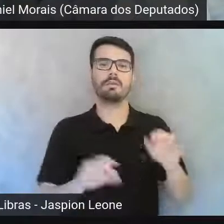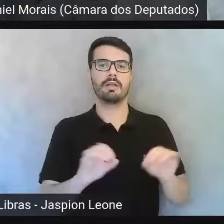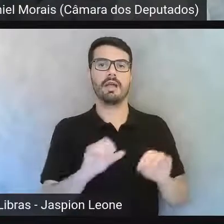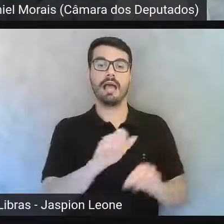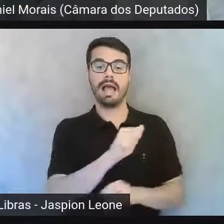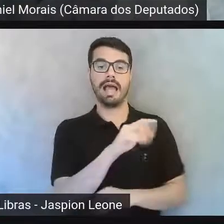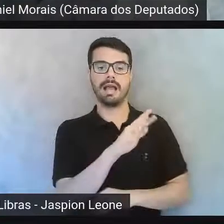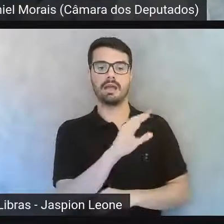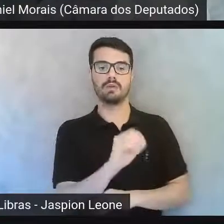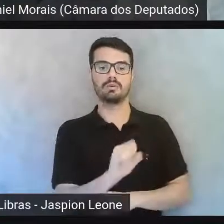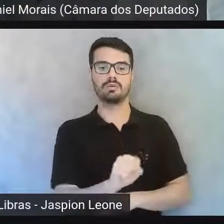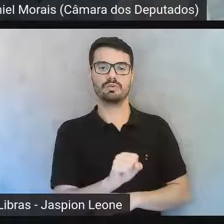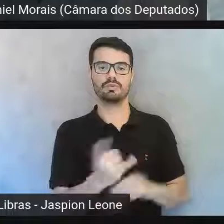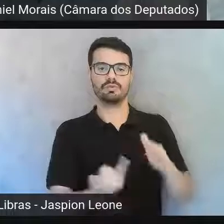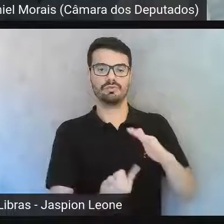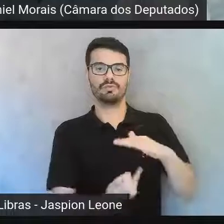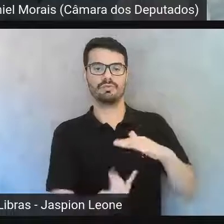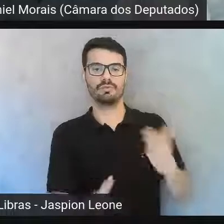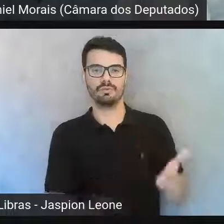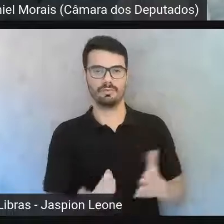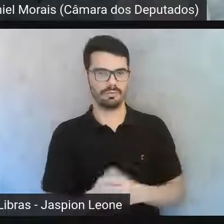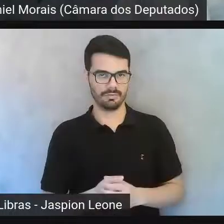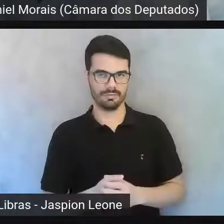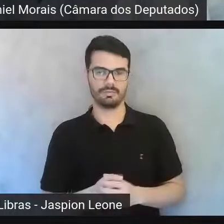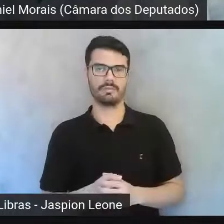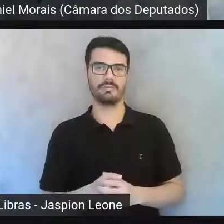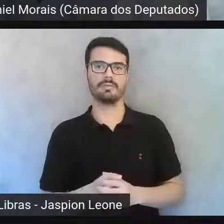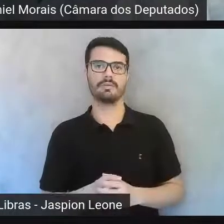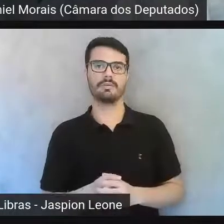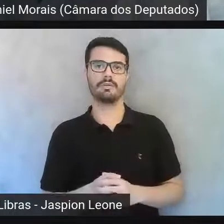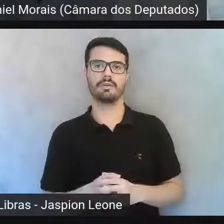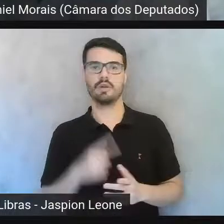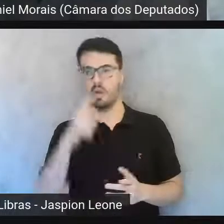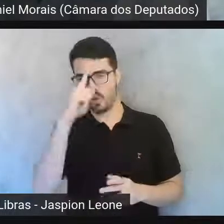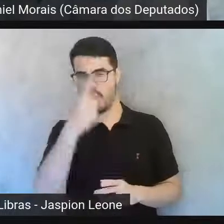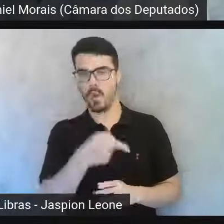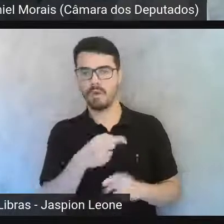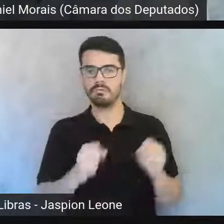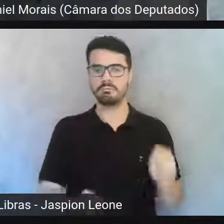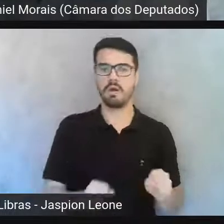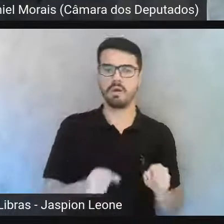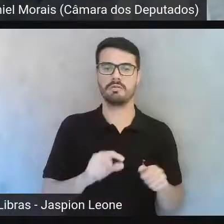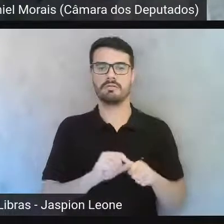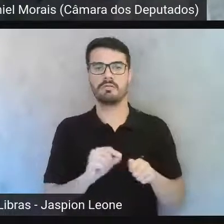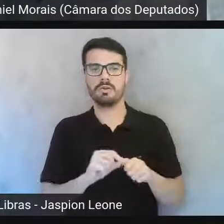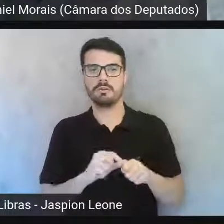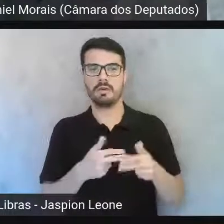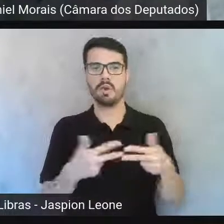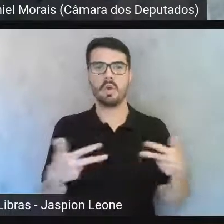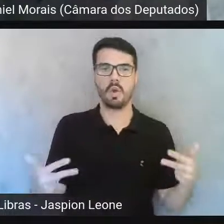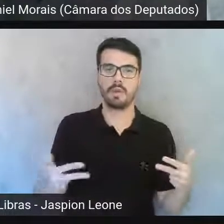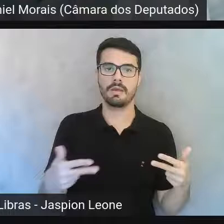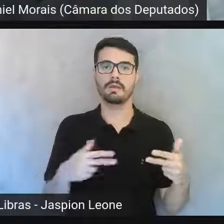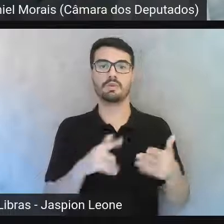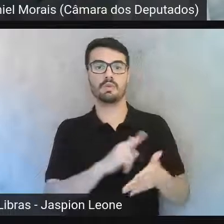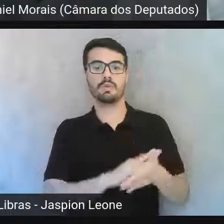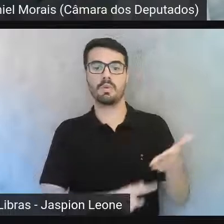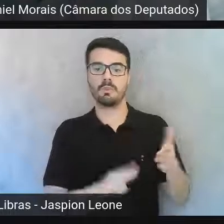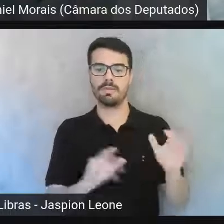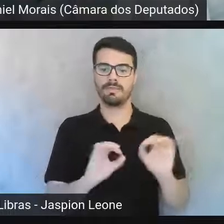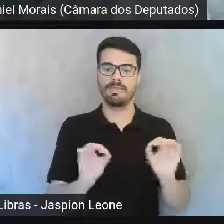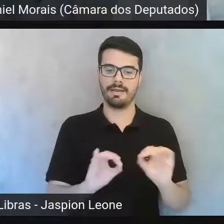acontecem na informalidade, né? De ordem, de poder fazer isso, fazer aquilo. Não está documentado. Então,